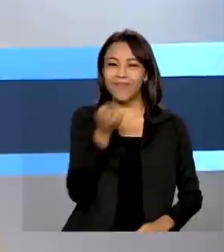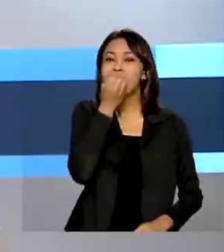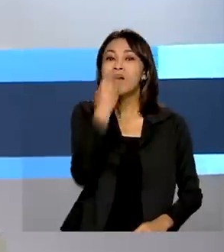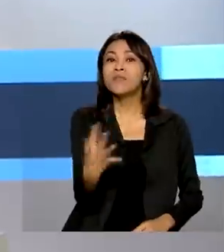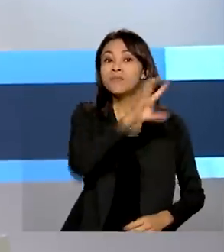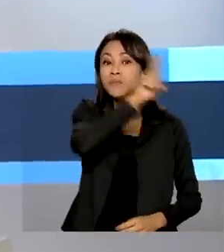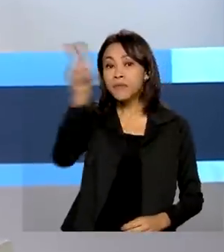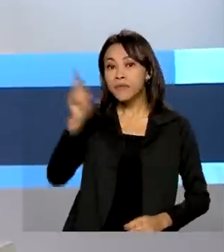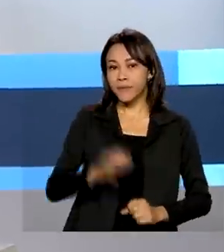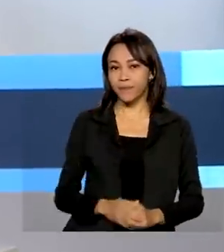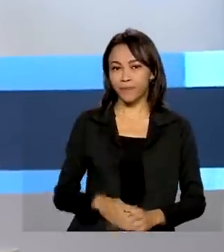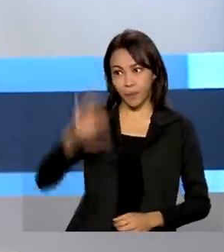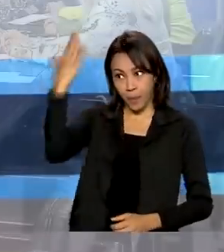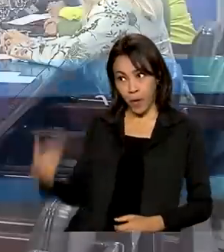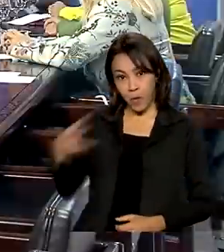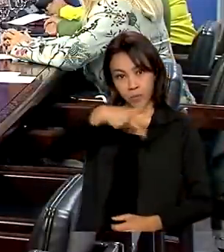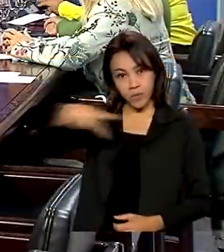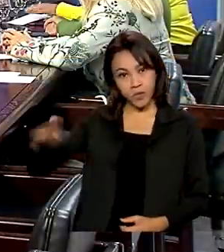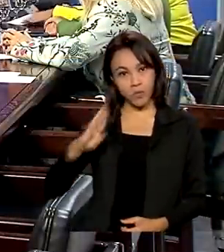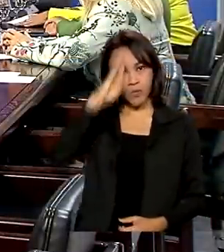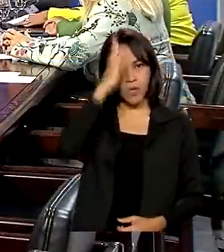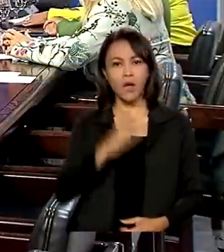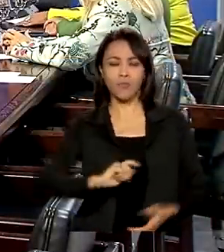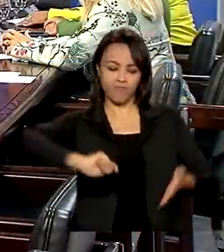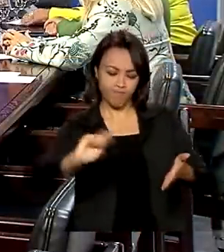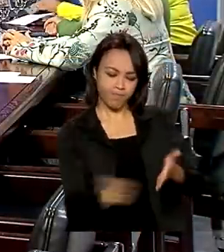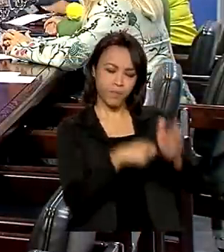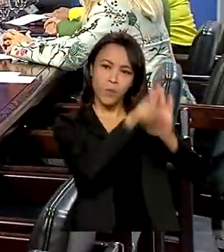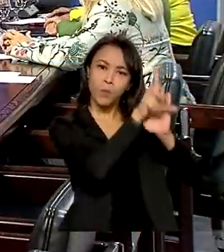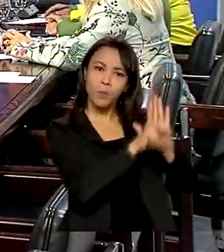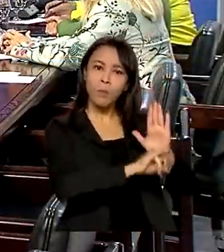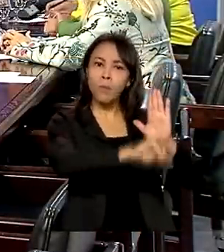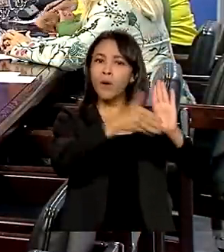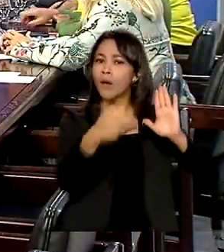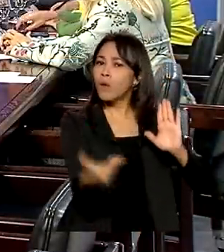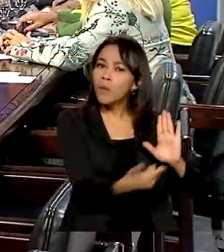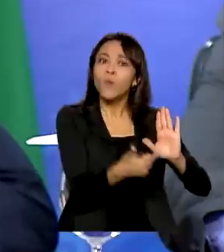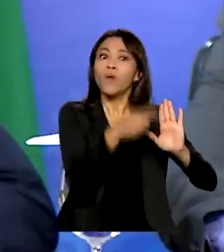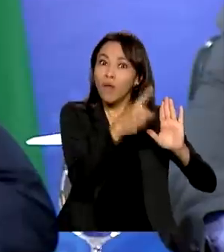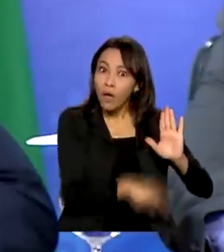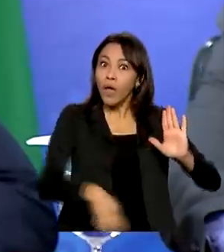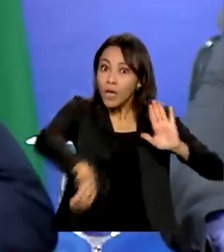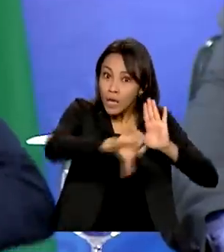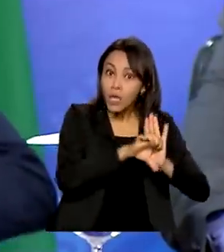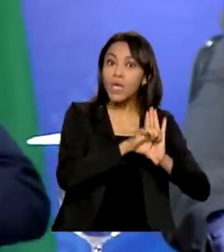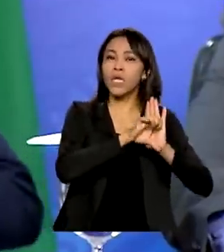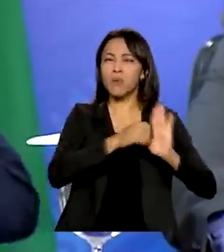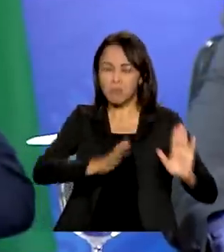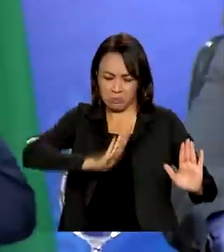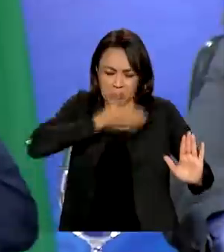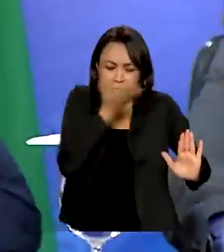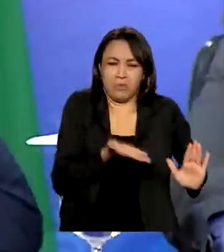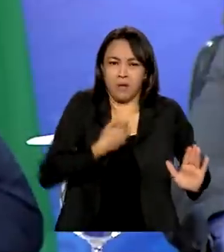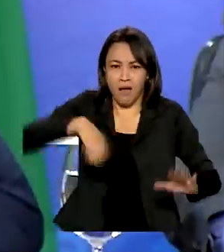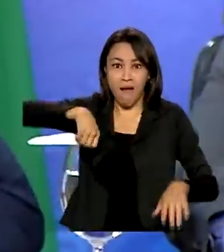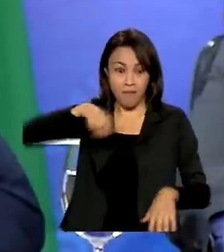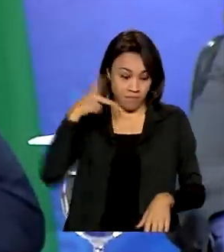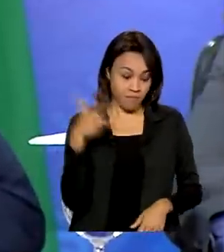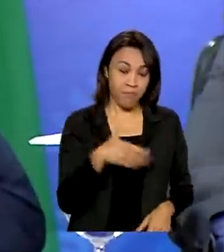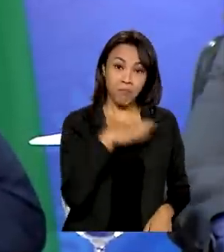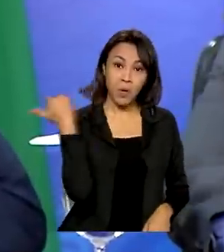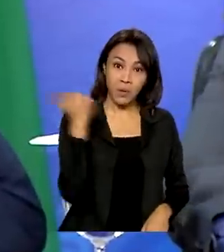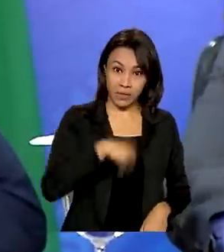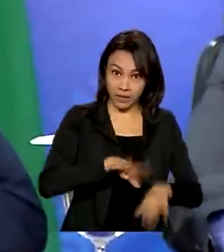Olá, bom dia. Presidente Bolsonaro sanciona lei em Riborel e torna crime hediondo o assassinato de crianças ou adolescentes